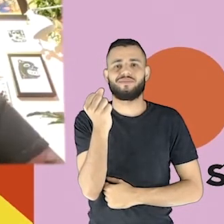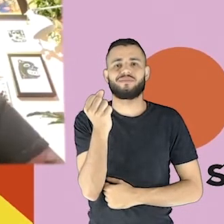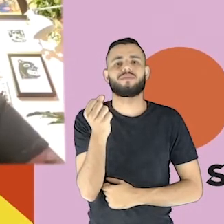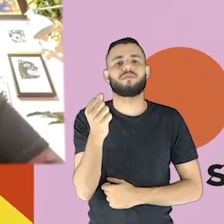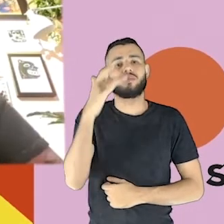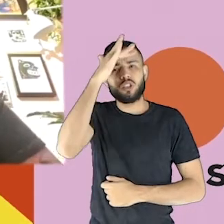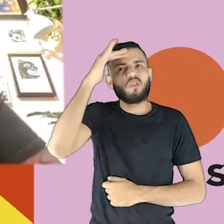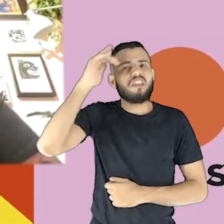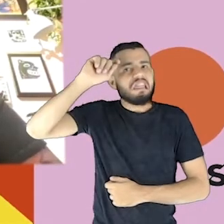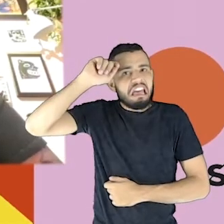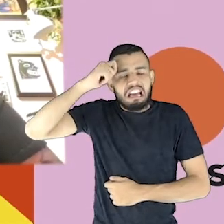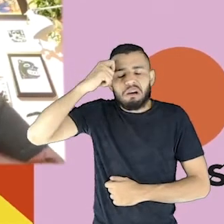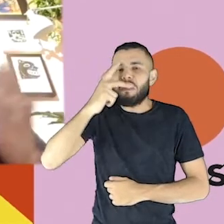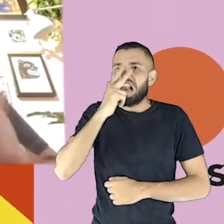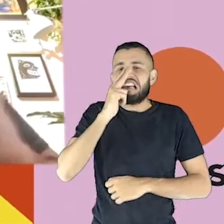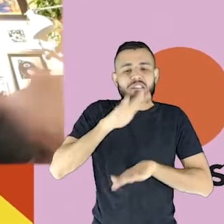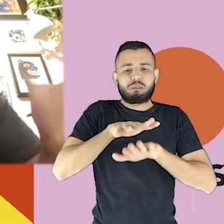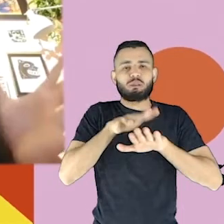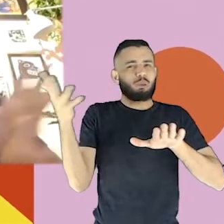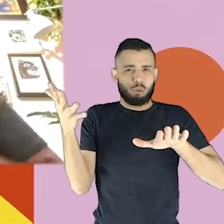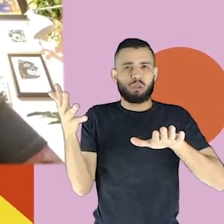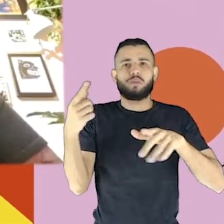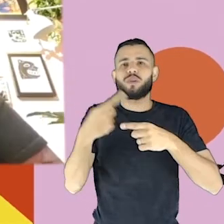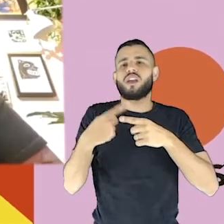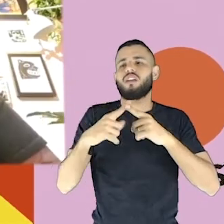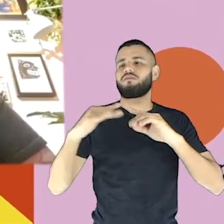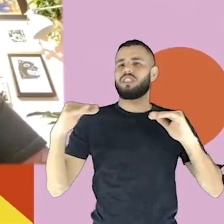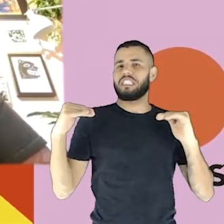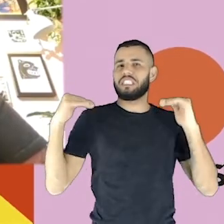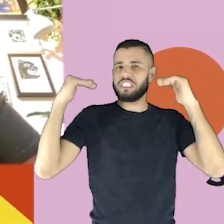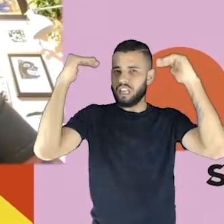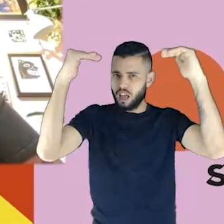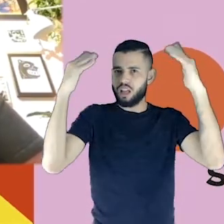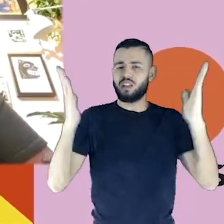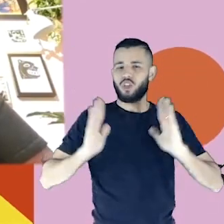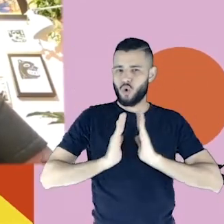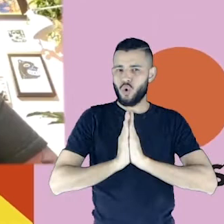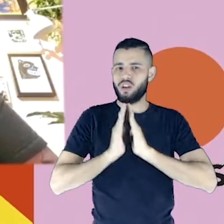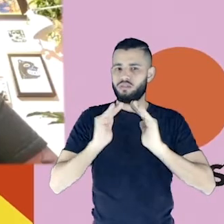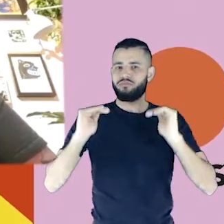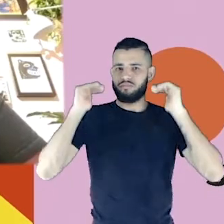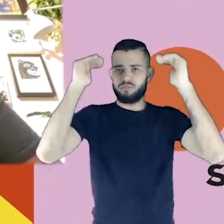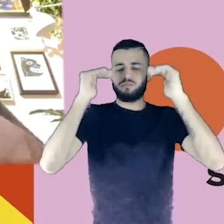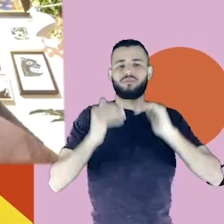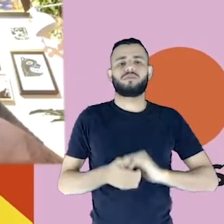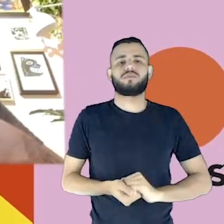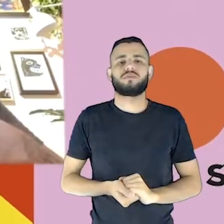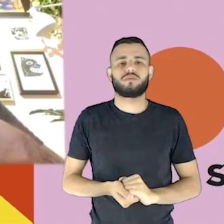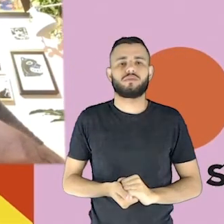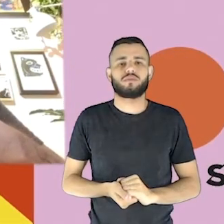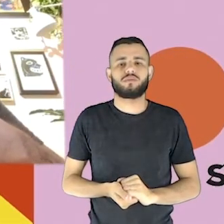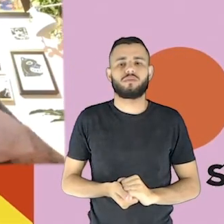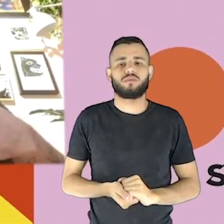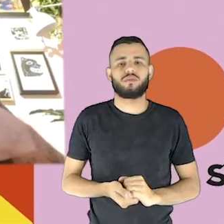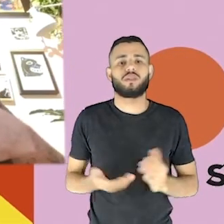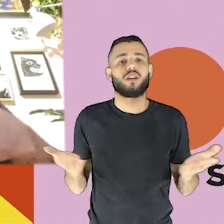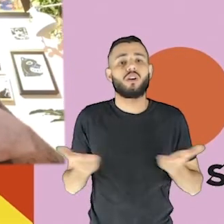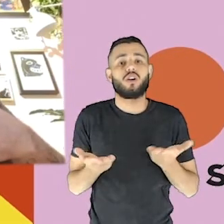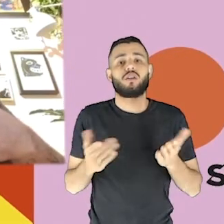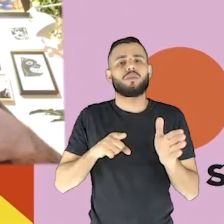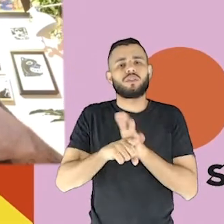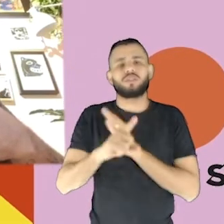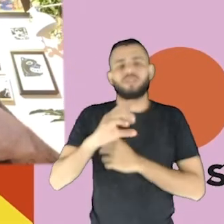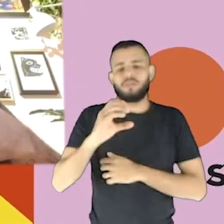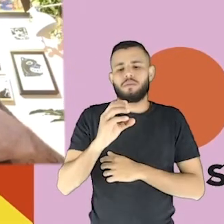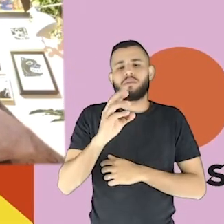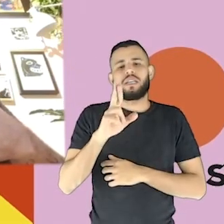também os negros dessa prática de yoga. É muito elitizada, né? A gente sempre discute sobre isso. Essa pergunta agora vai para o Cris,